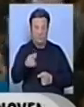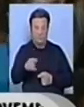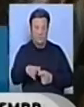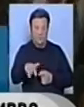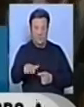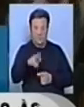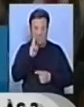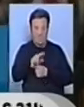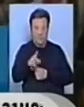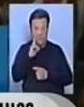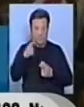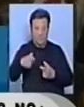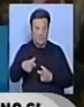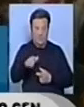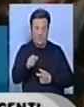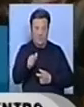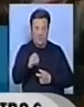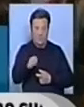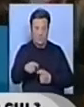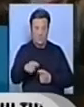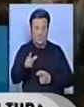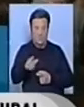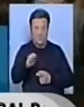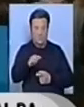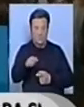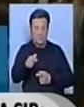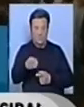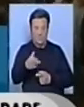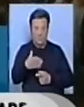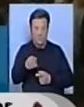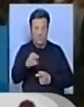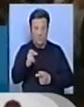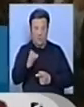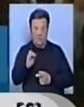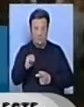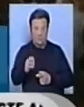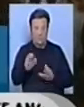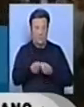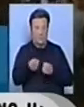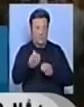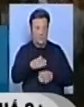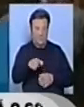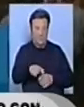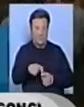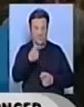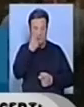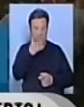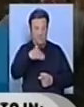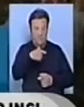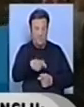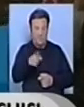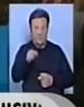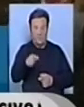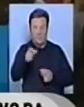de paisagem protegida das Lagoas Vertientes e São Pedro de Arcos, juntam-se as crianças, os idosos e